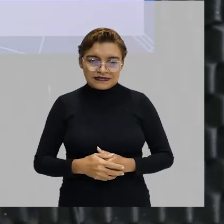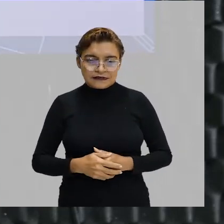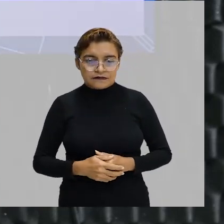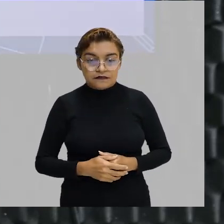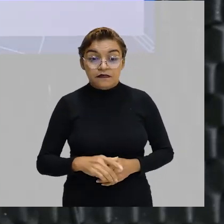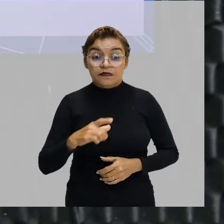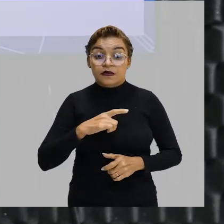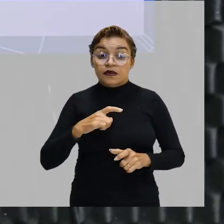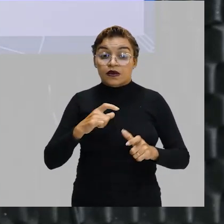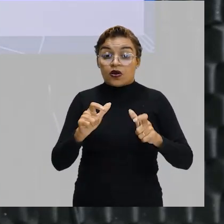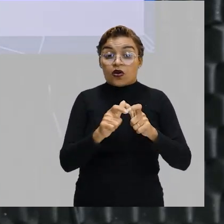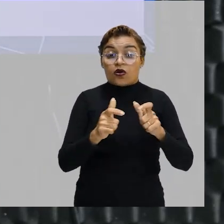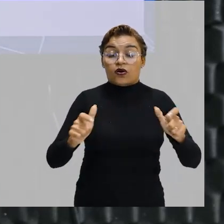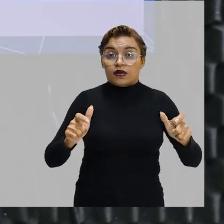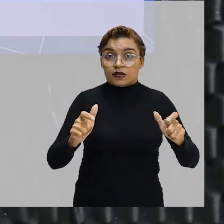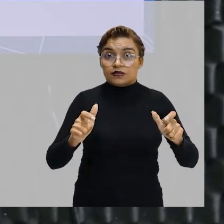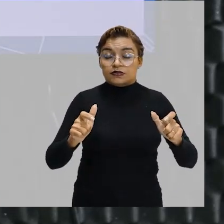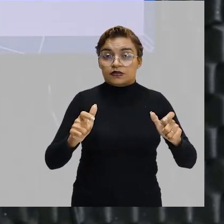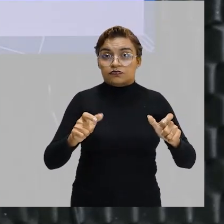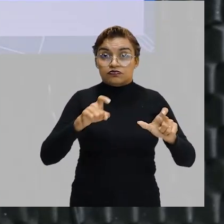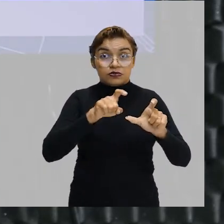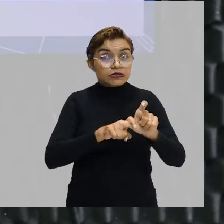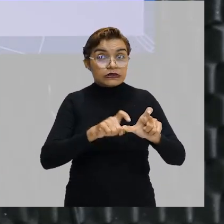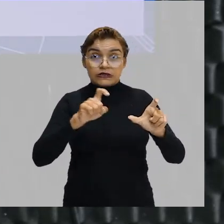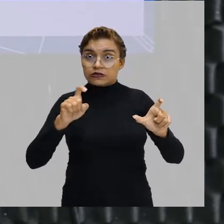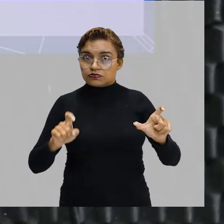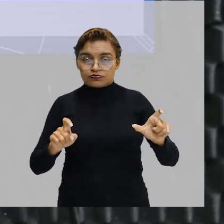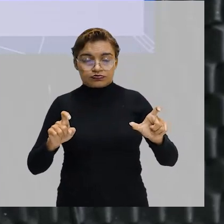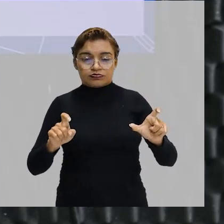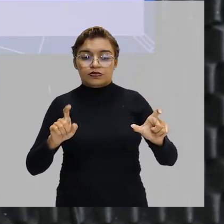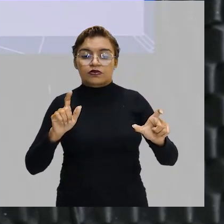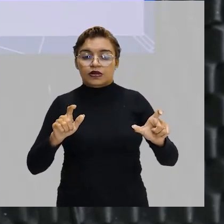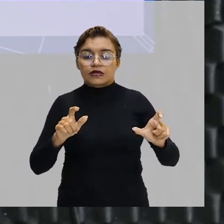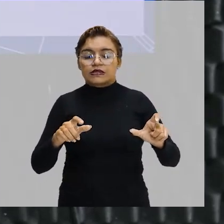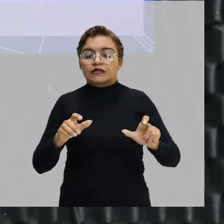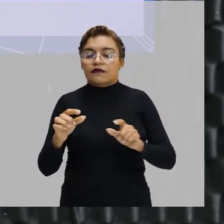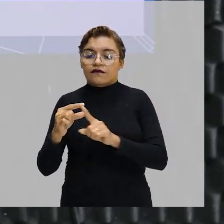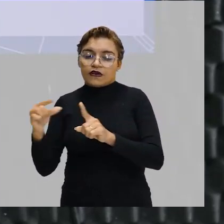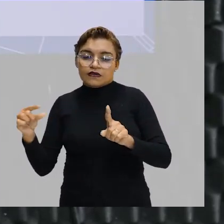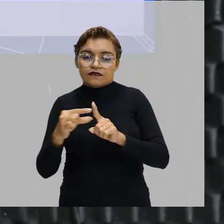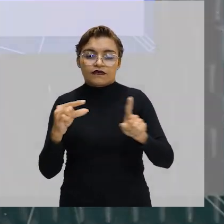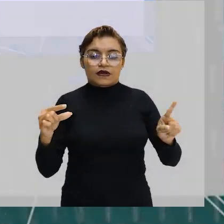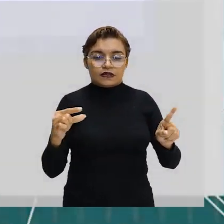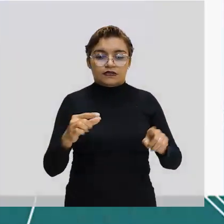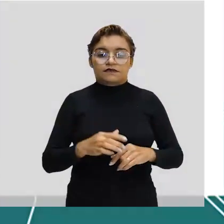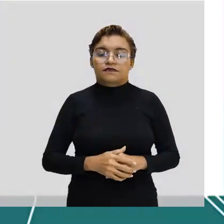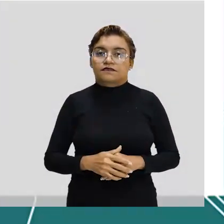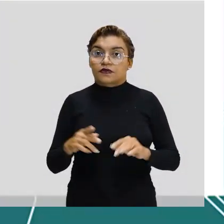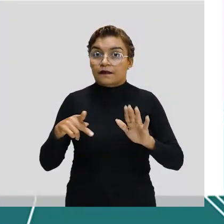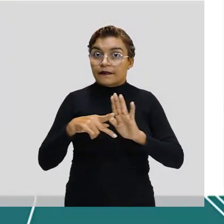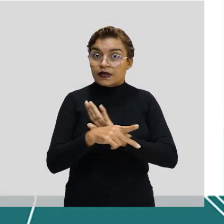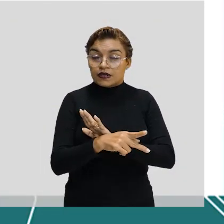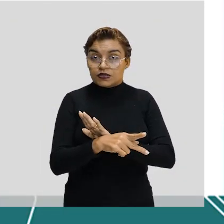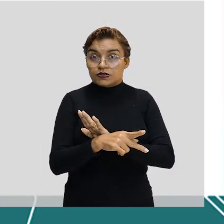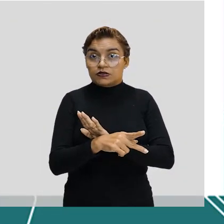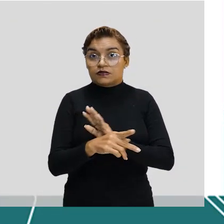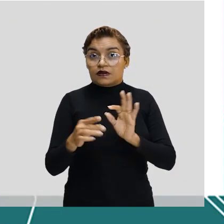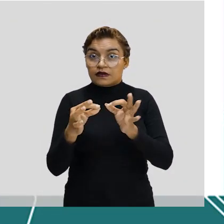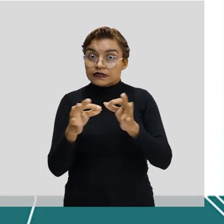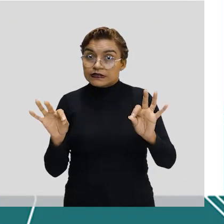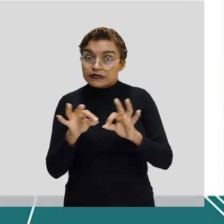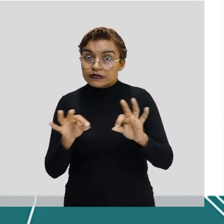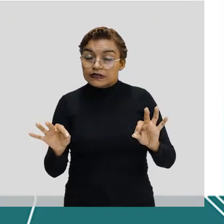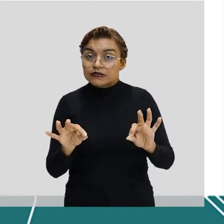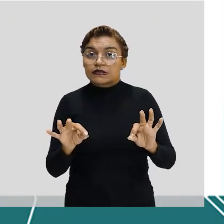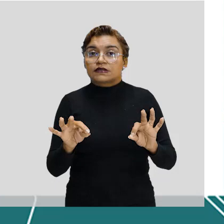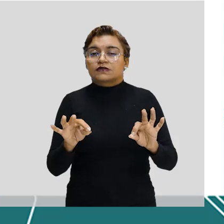As orações coordenadas, já sabemos, eu preciso repetir, são aquelas que no período não exercem função sintática, ou